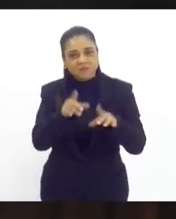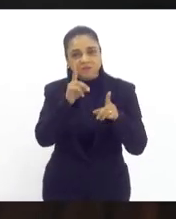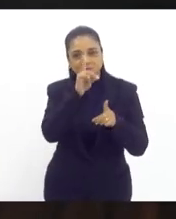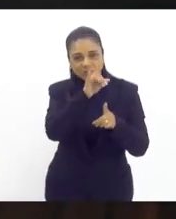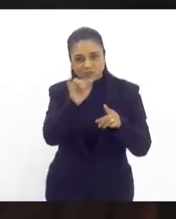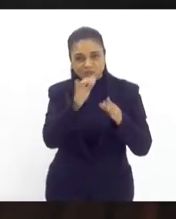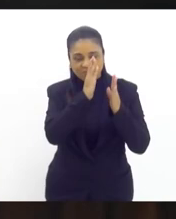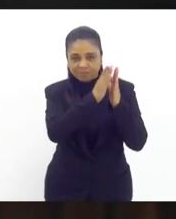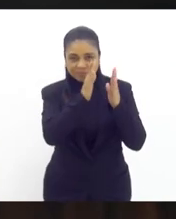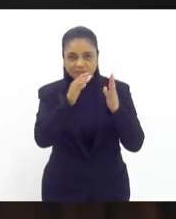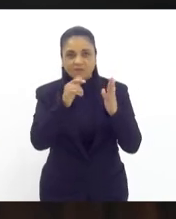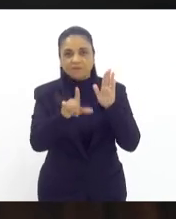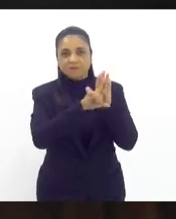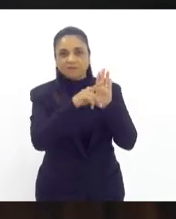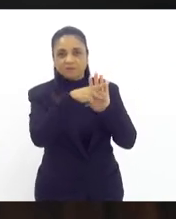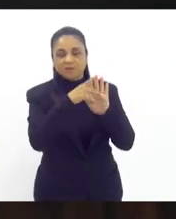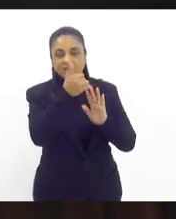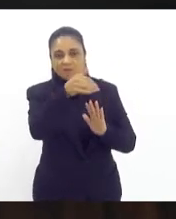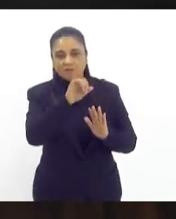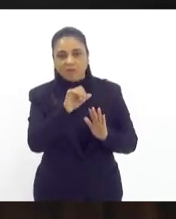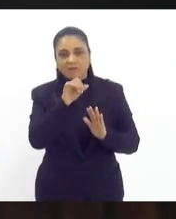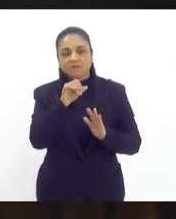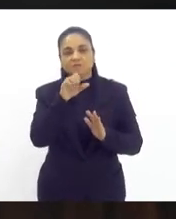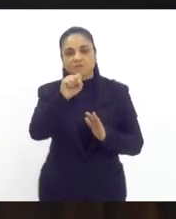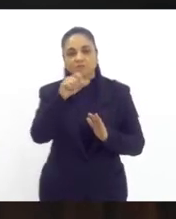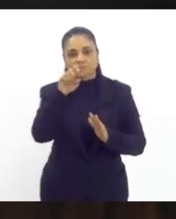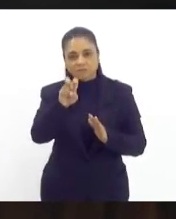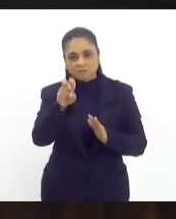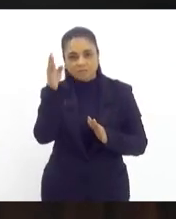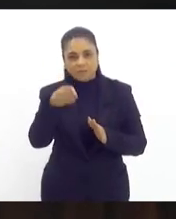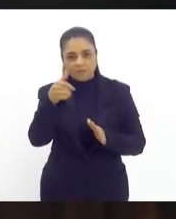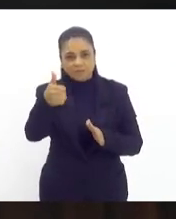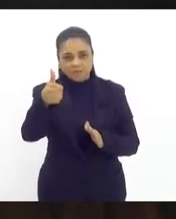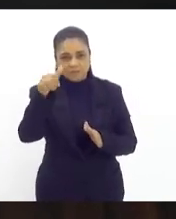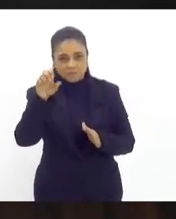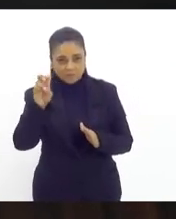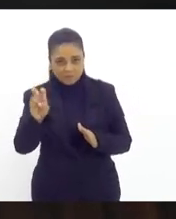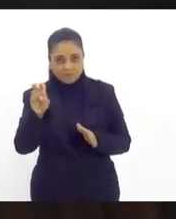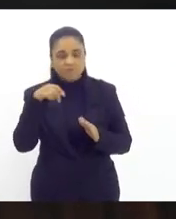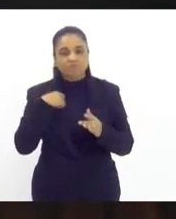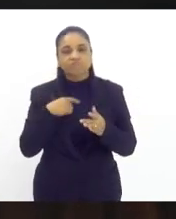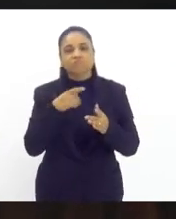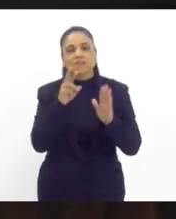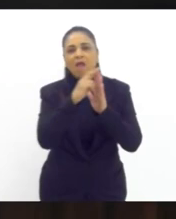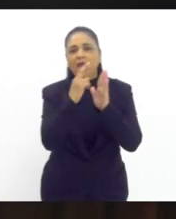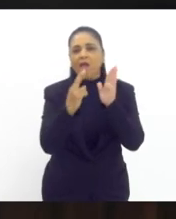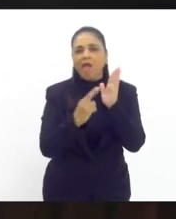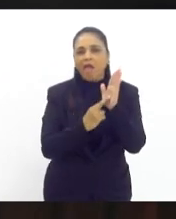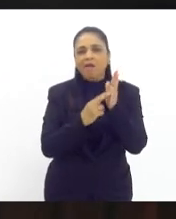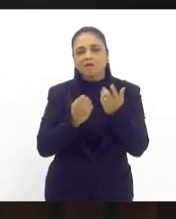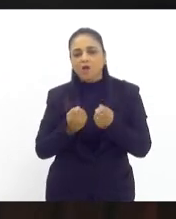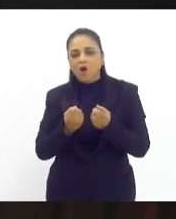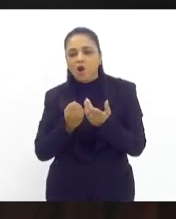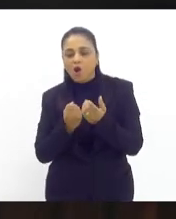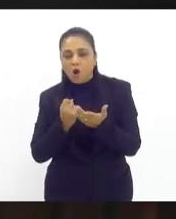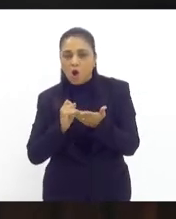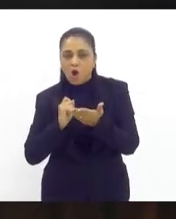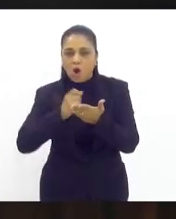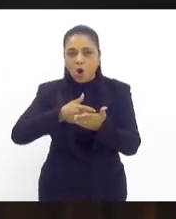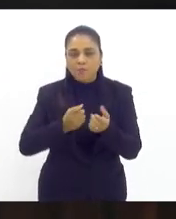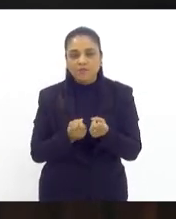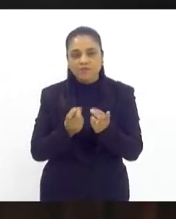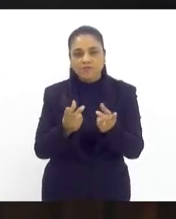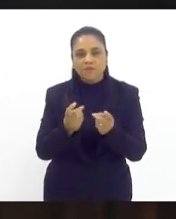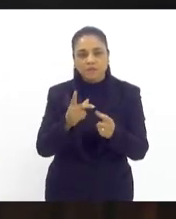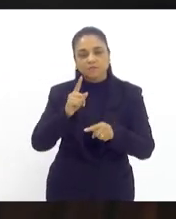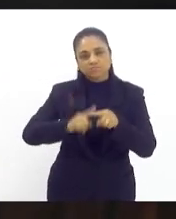do projeto de lei número 1085 2015 estabelece regras para o cadastramento de usuários e sítio de compra e venda de produtos novos e usados